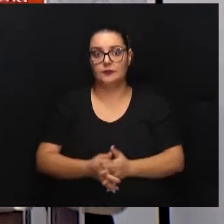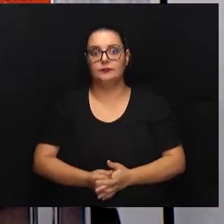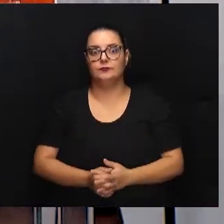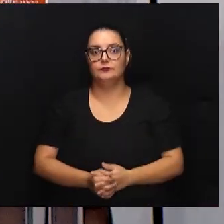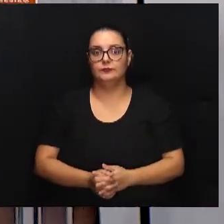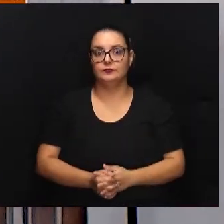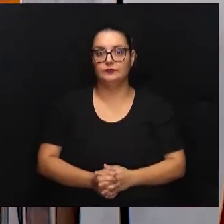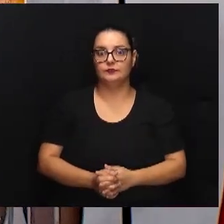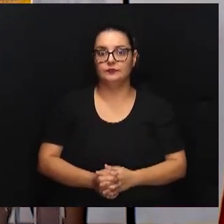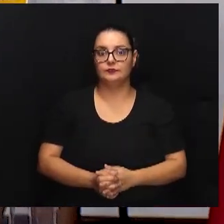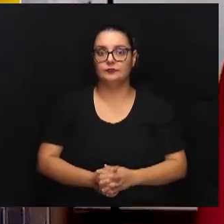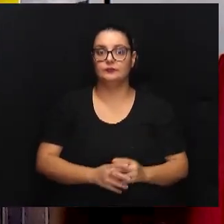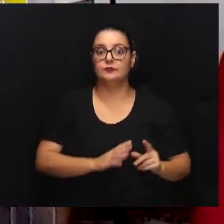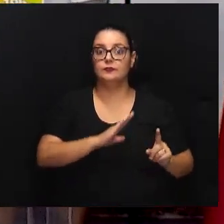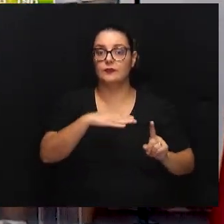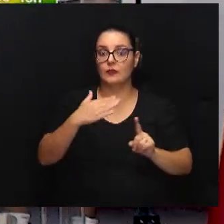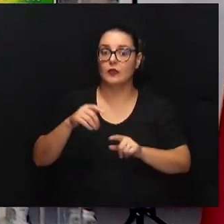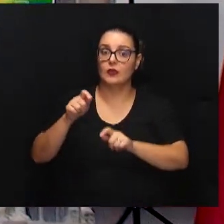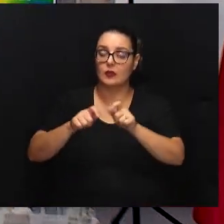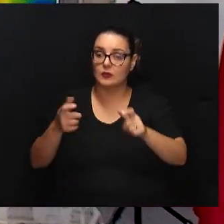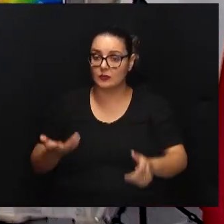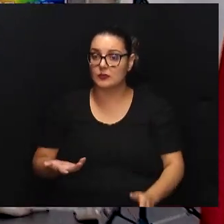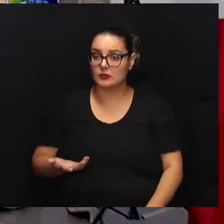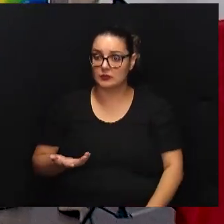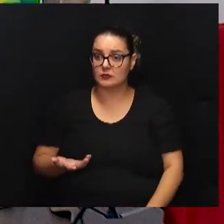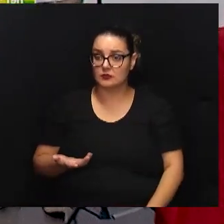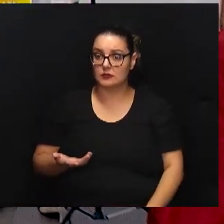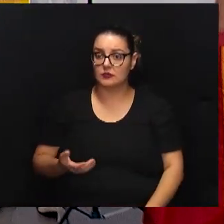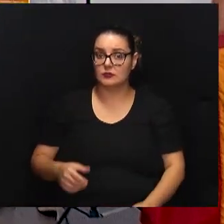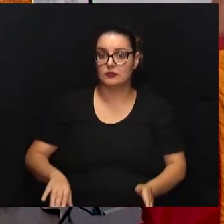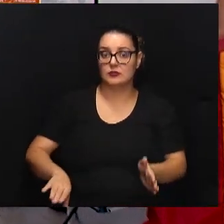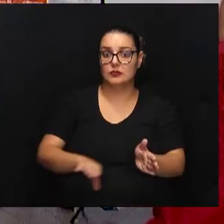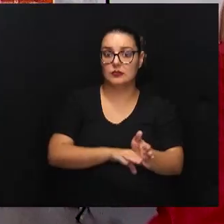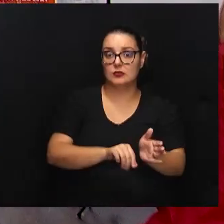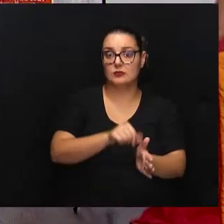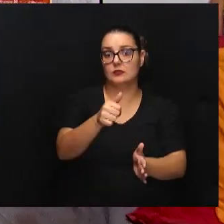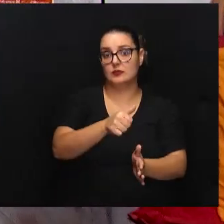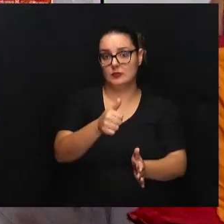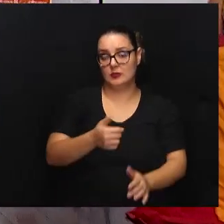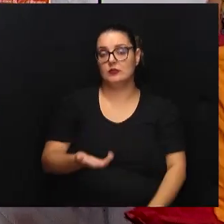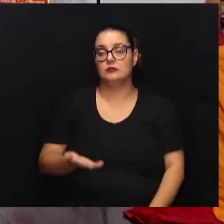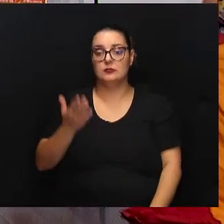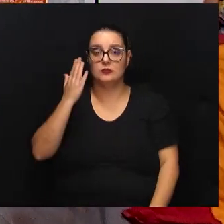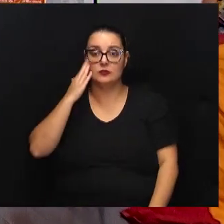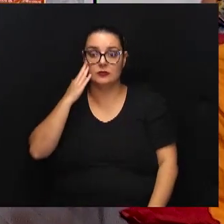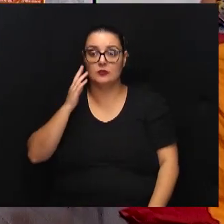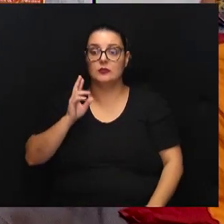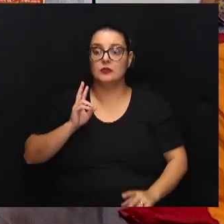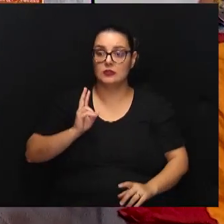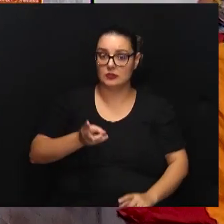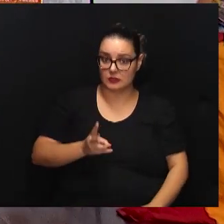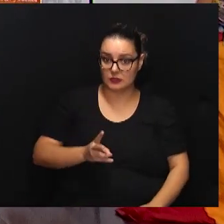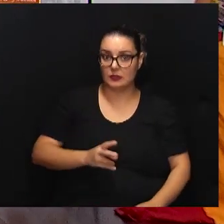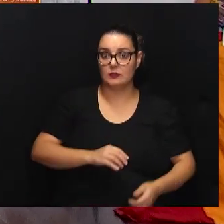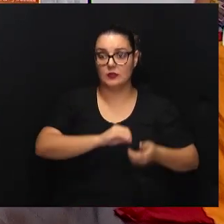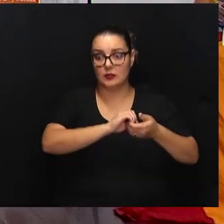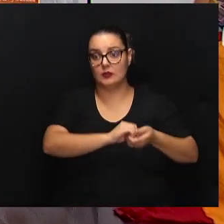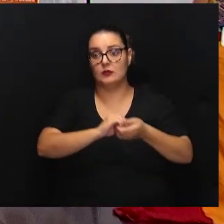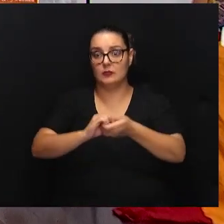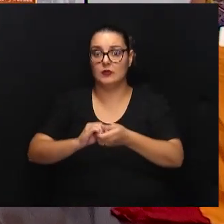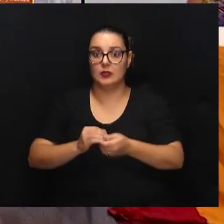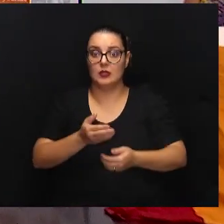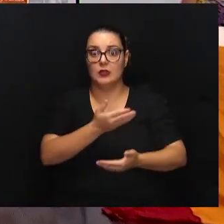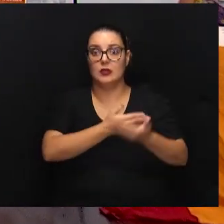no começo, né, de homenagear as pessoas que vieram primeiro, né? A gente sabe que a gente sempre tem